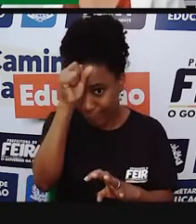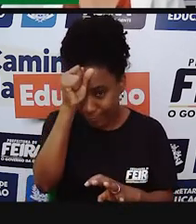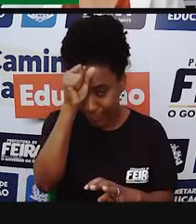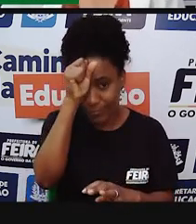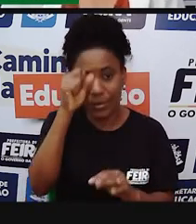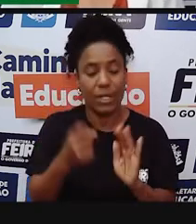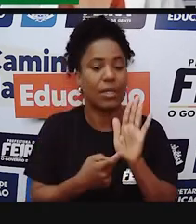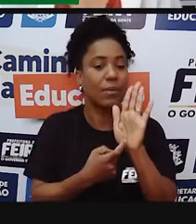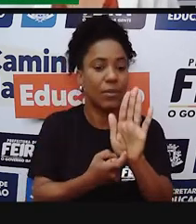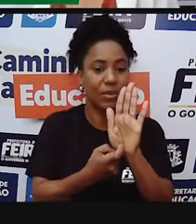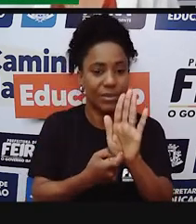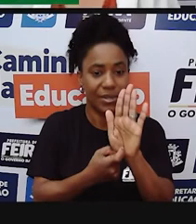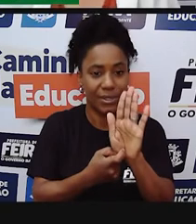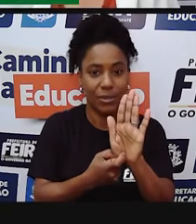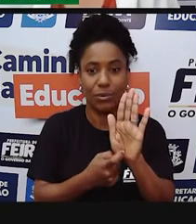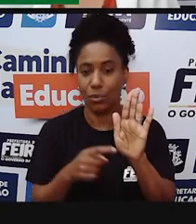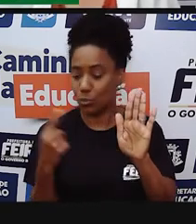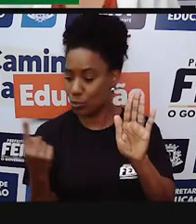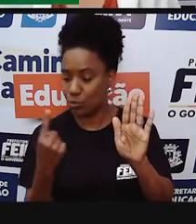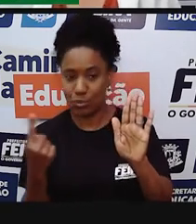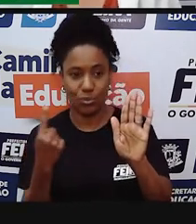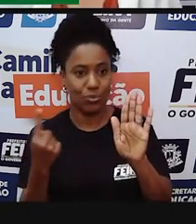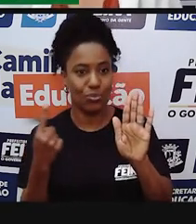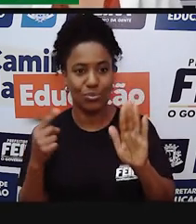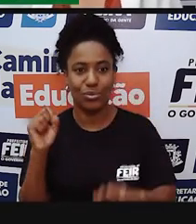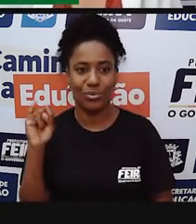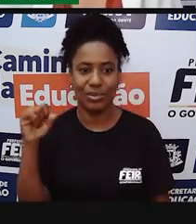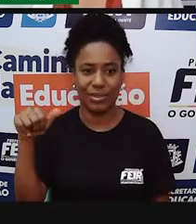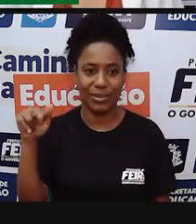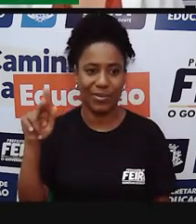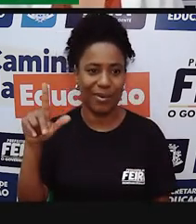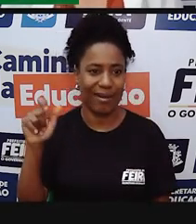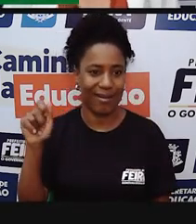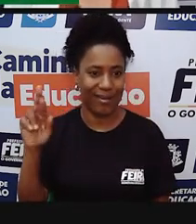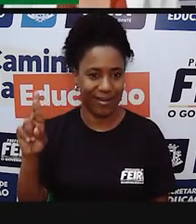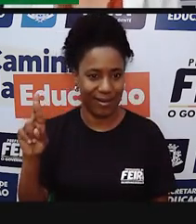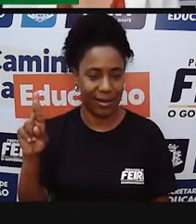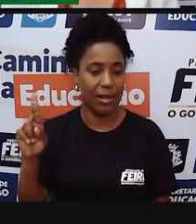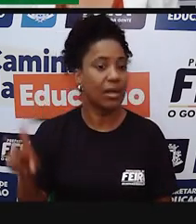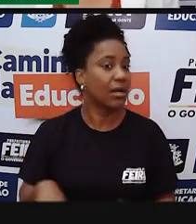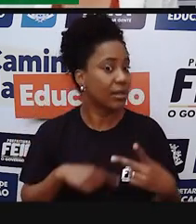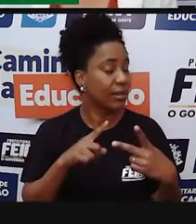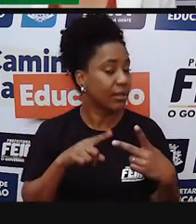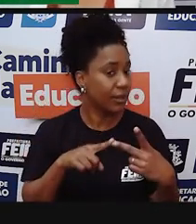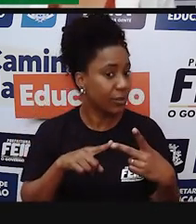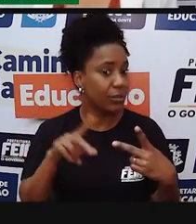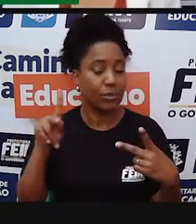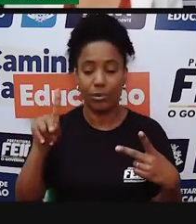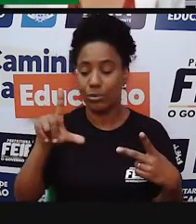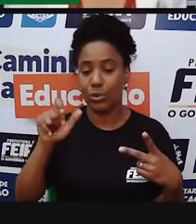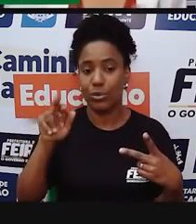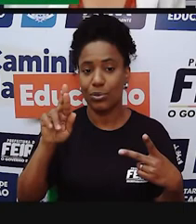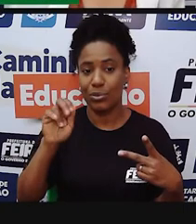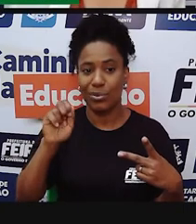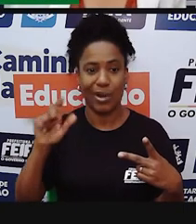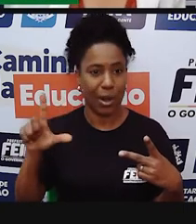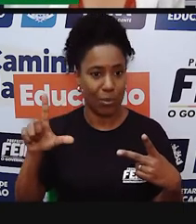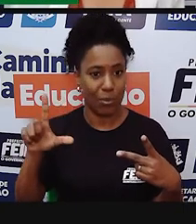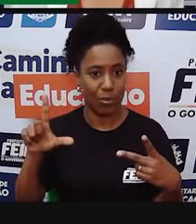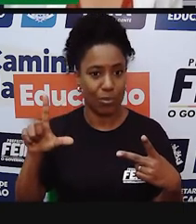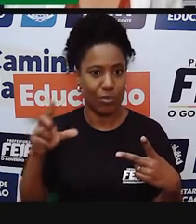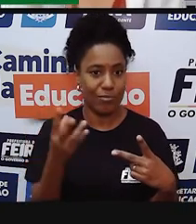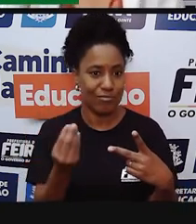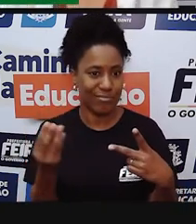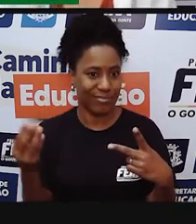demonstrativo do singular e do plural Oi e a posição em que o